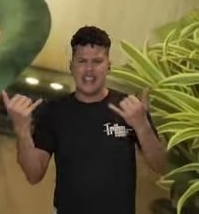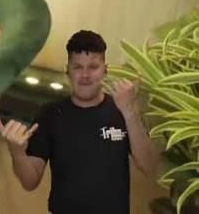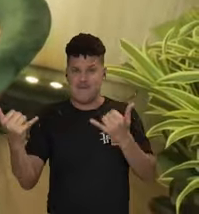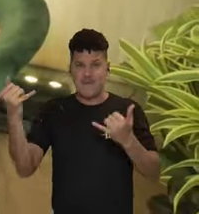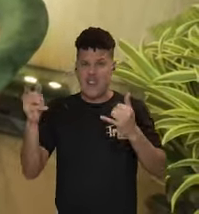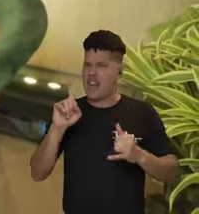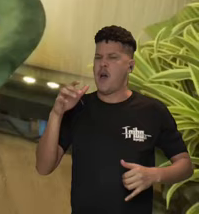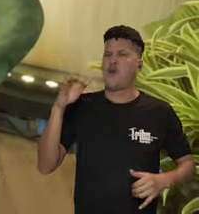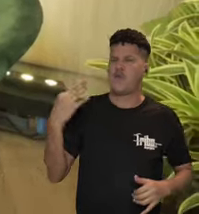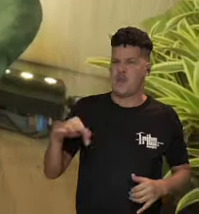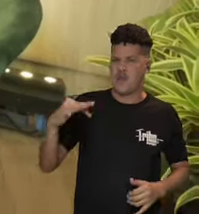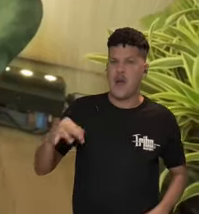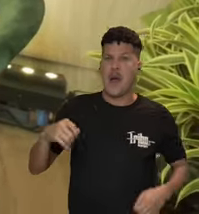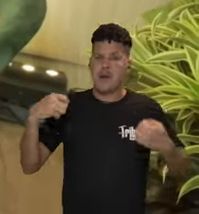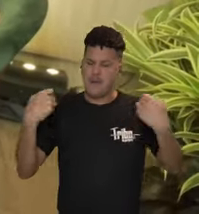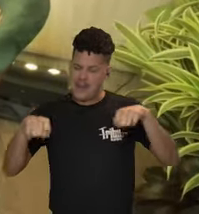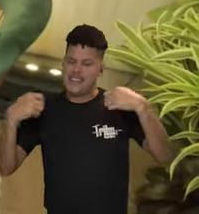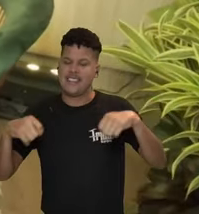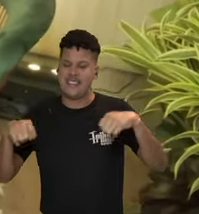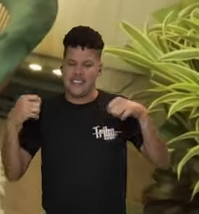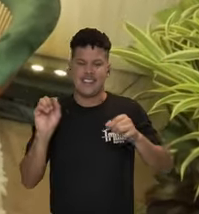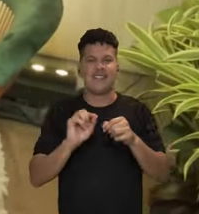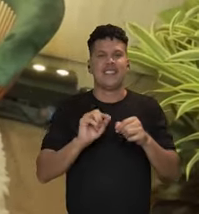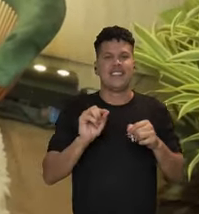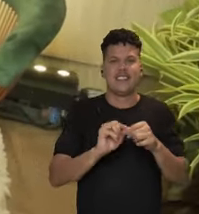tem que ser, mas tem que ser.